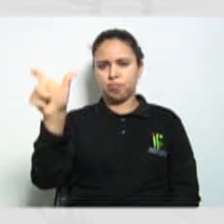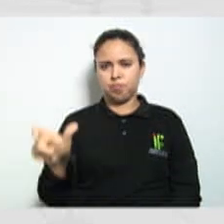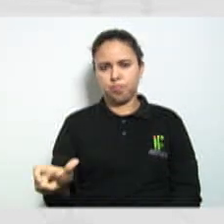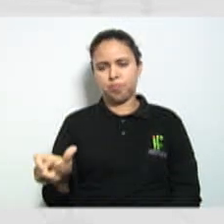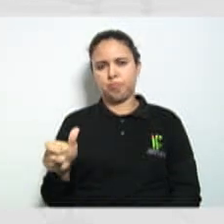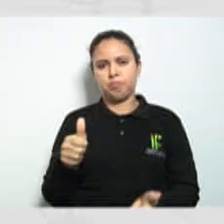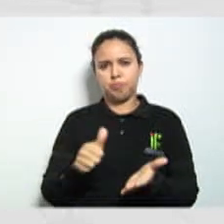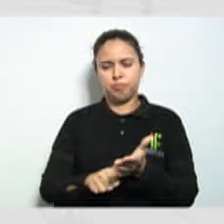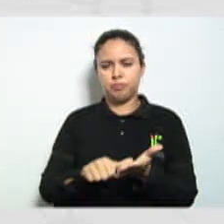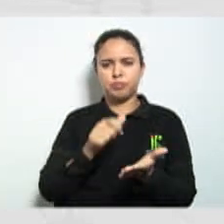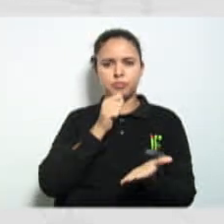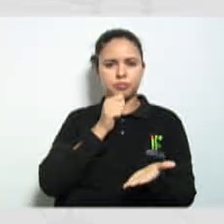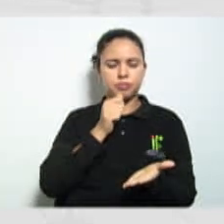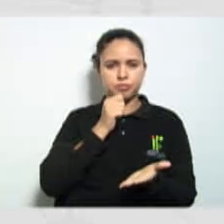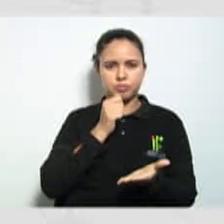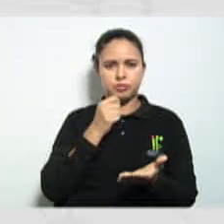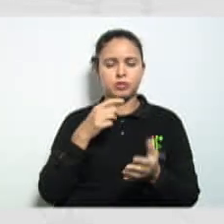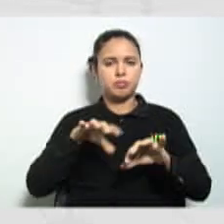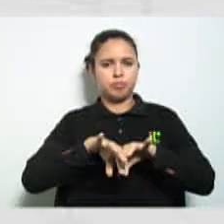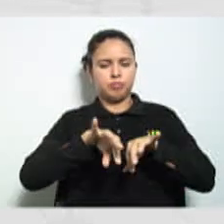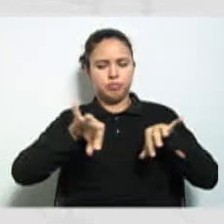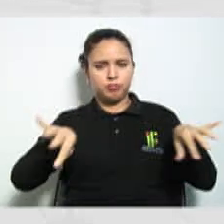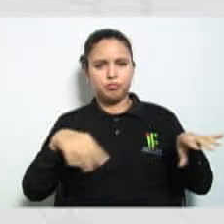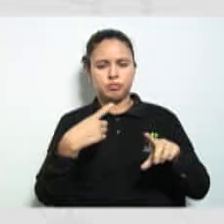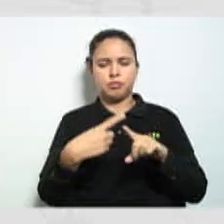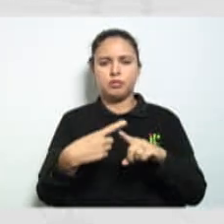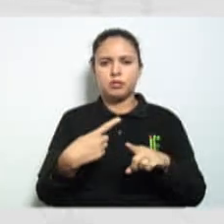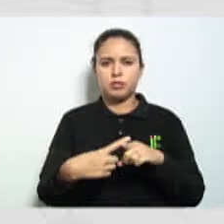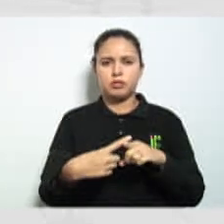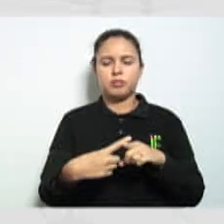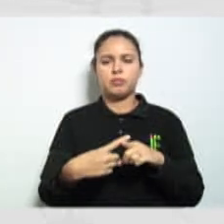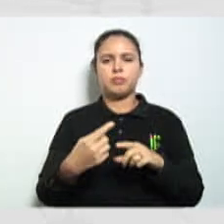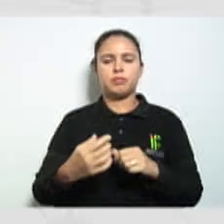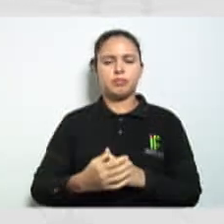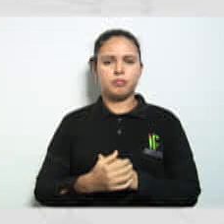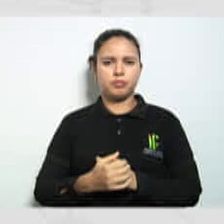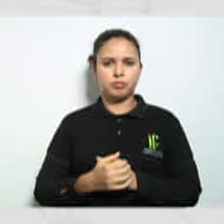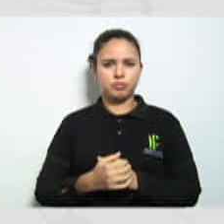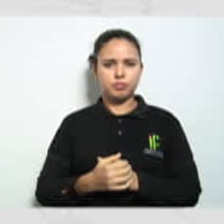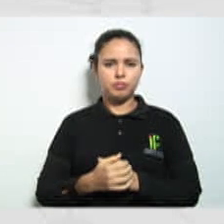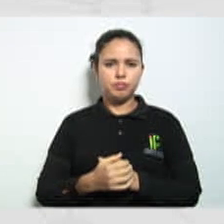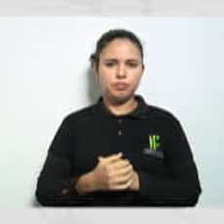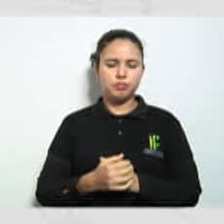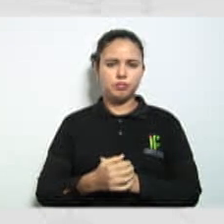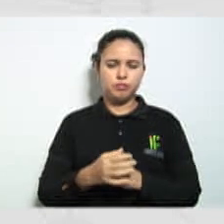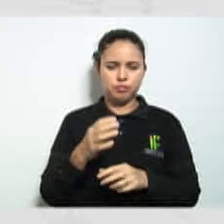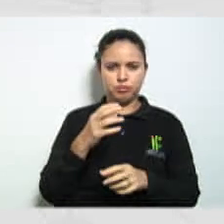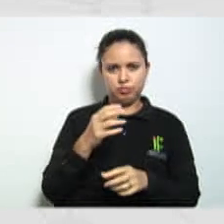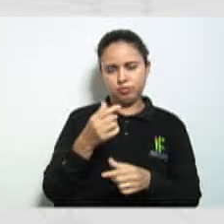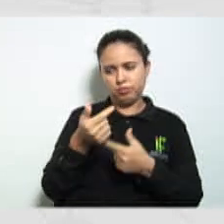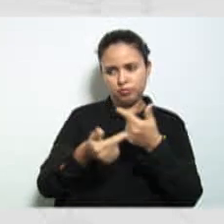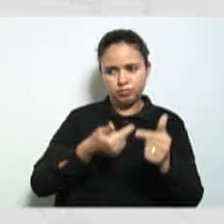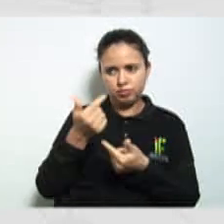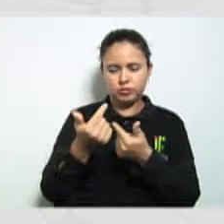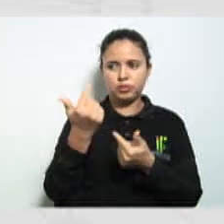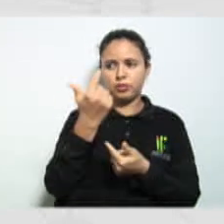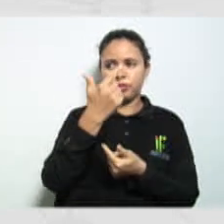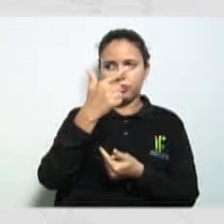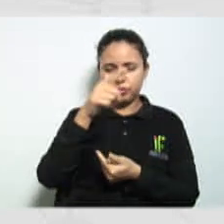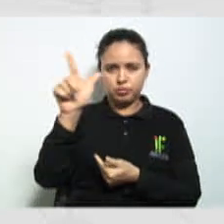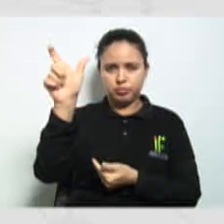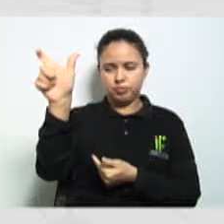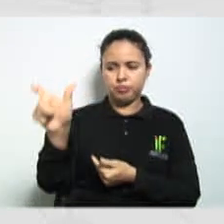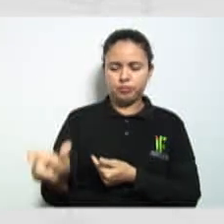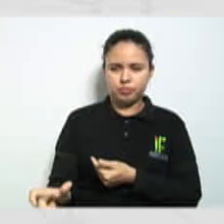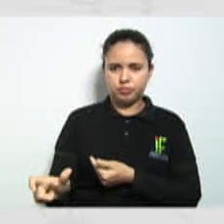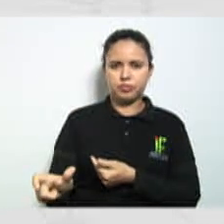ser separado. Por quê? Porque no caso das operações com terceiros, tem que pagar imposto de